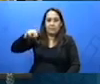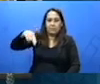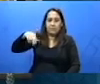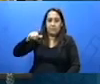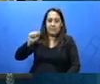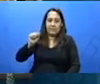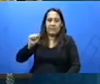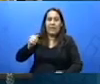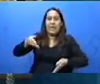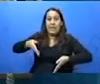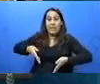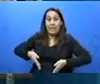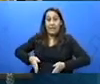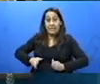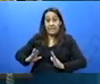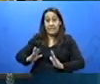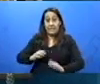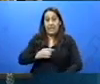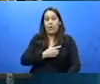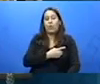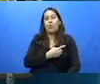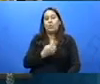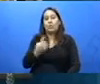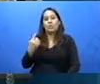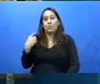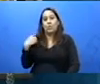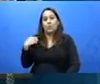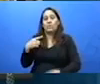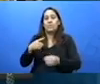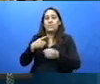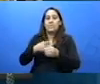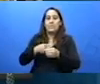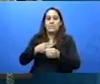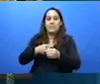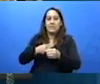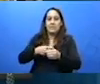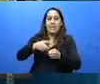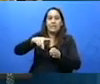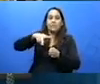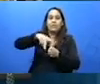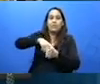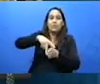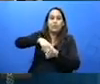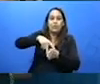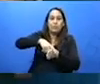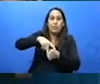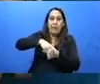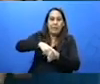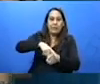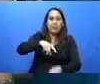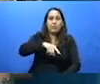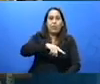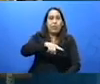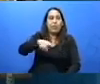de Barretos. Escrevendo. Estou esperando.